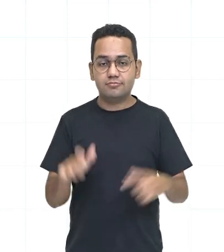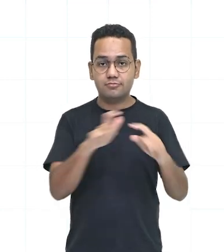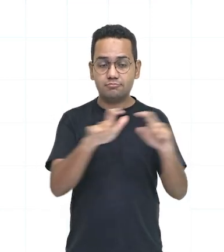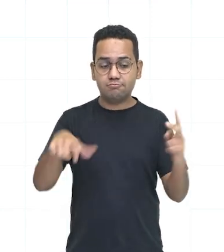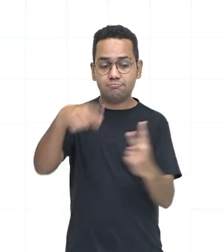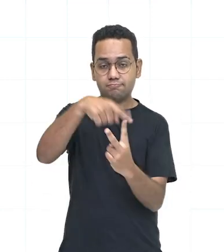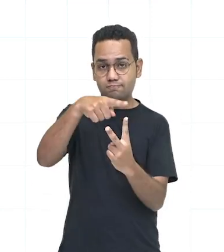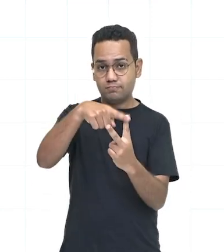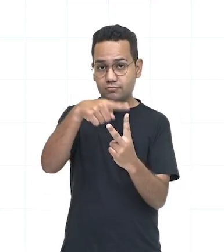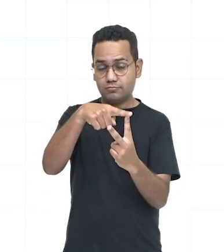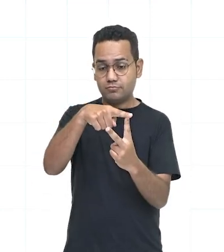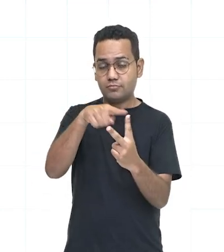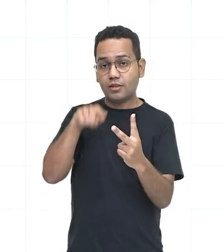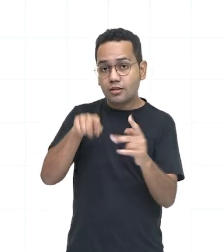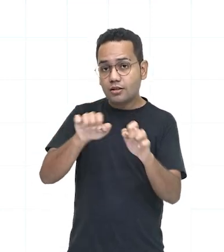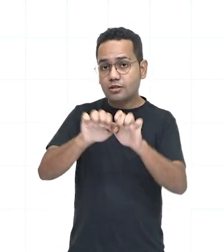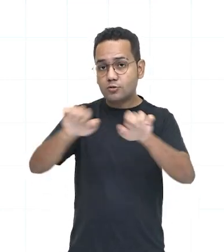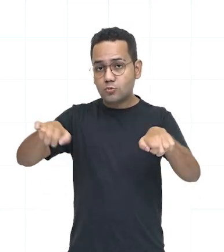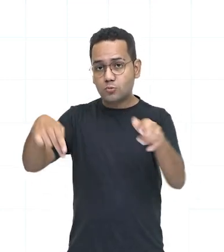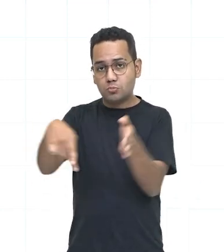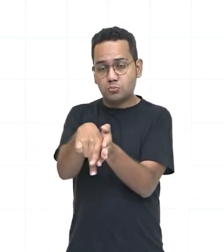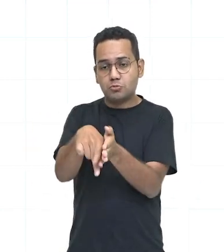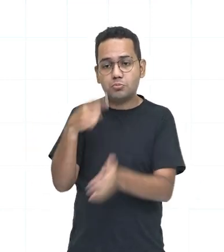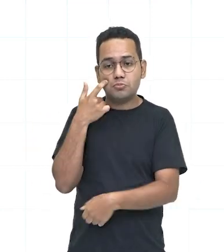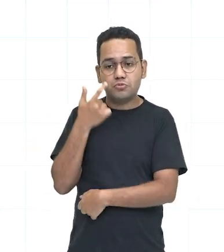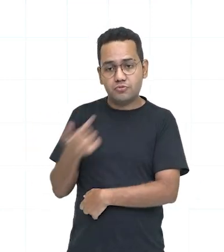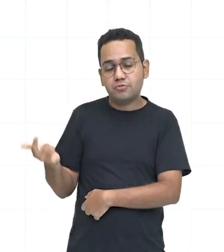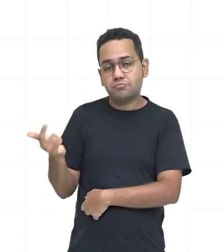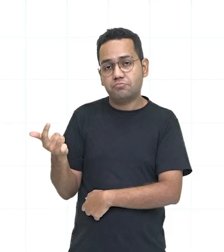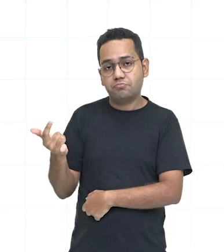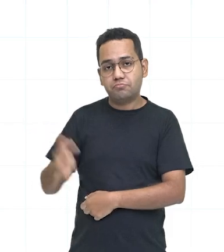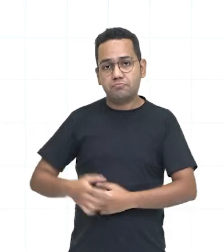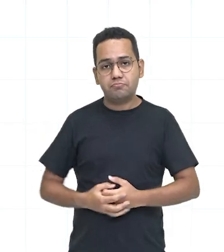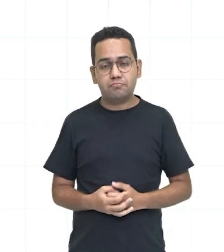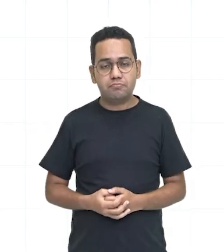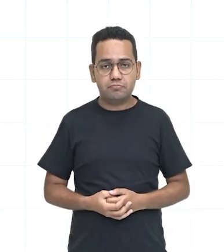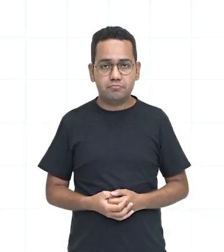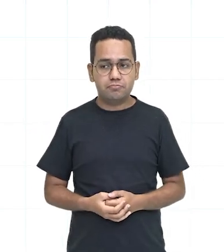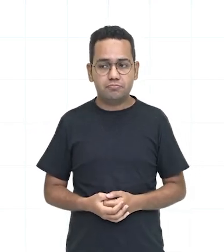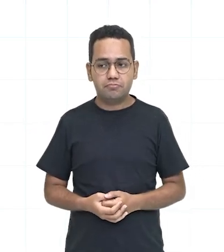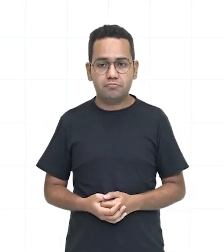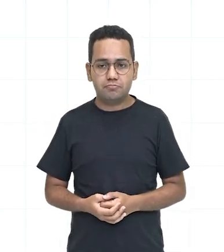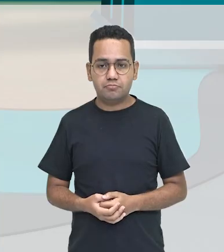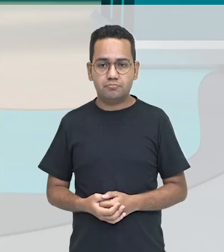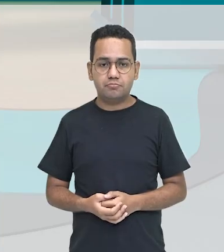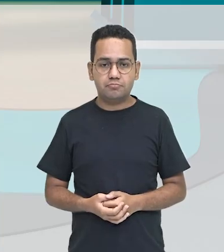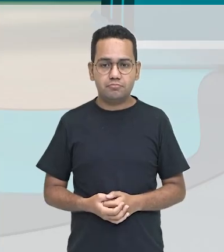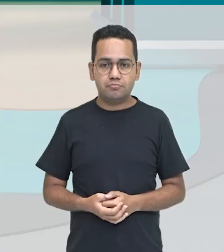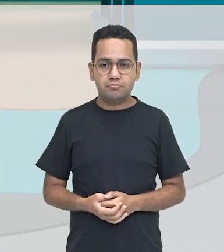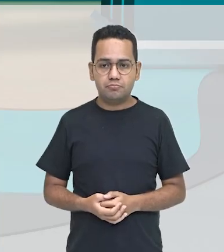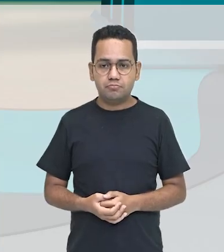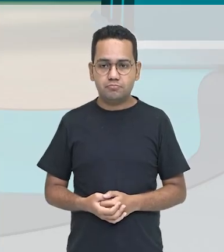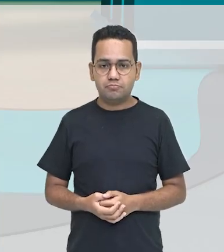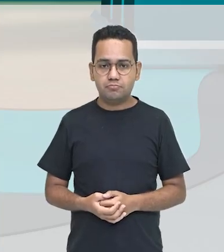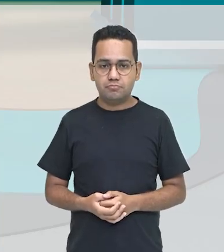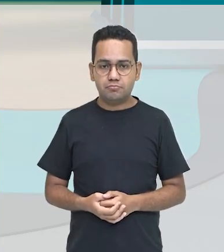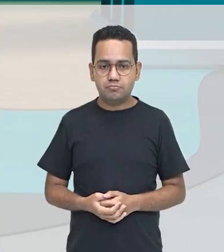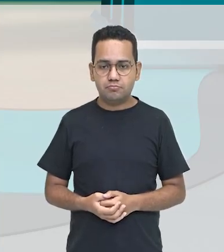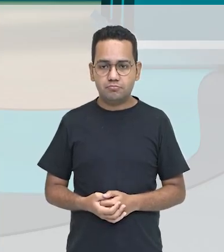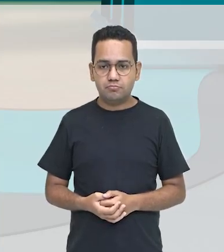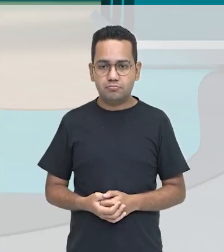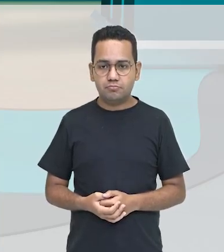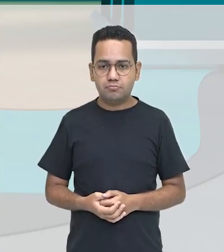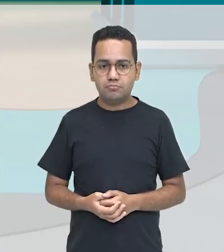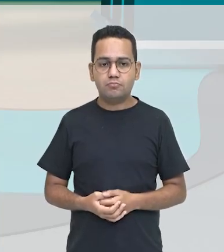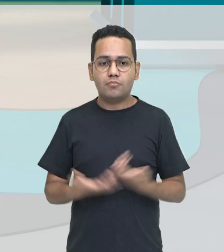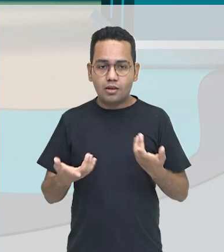detalhamento. Oração tipo 1, que é a definição se mais presente simples mais futuro simples. Obviamente, aí a definição